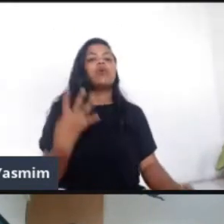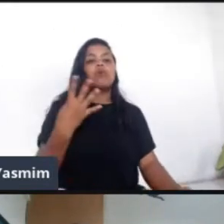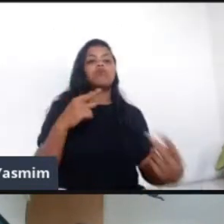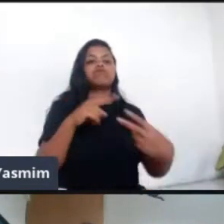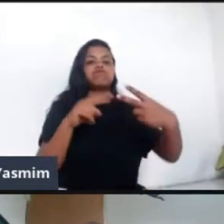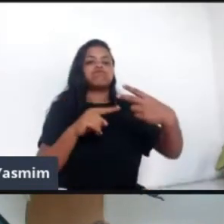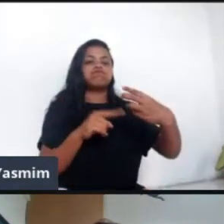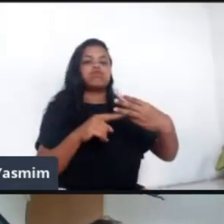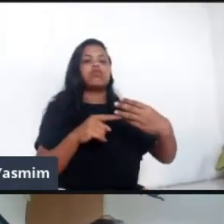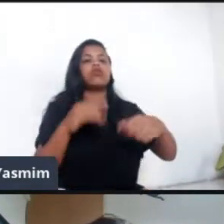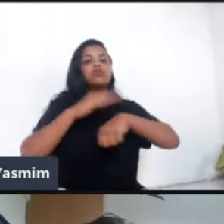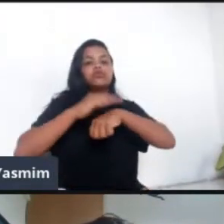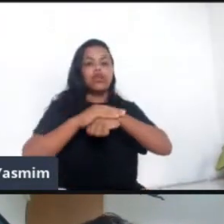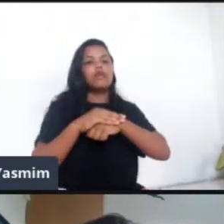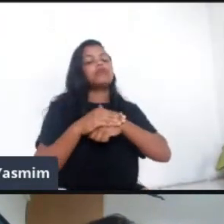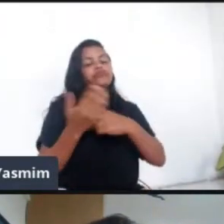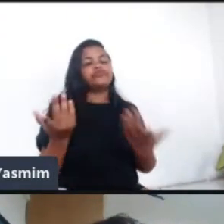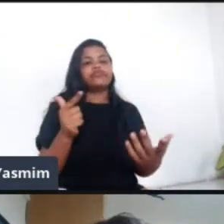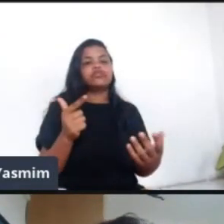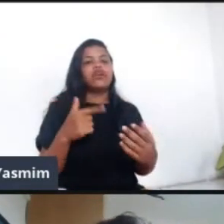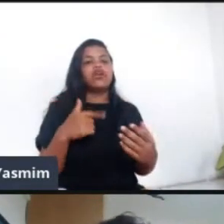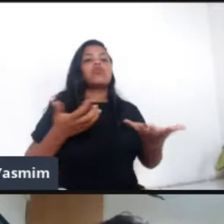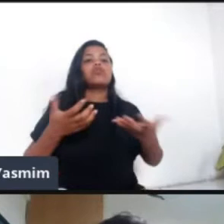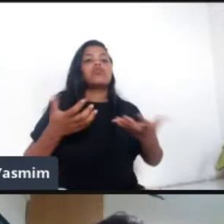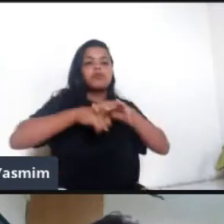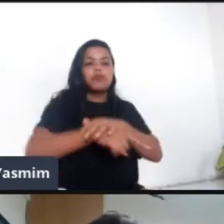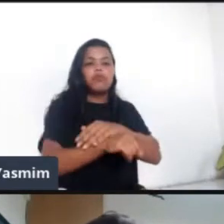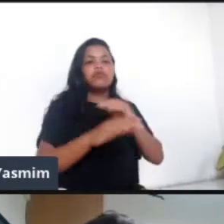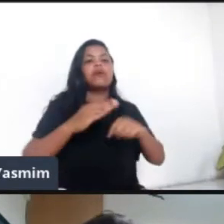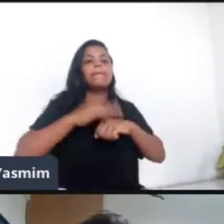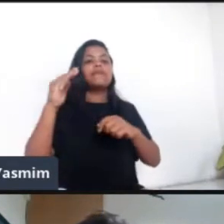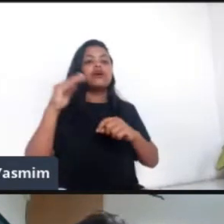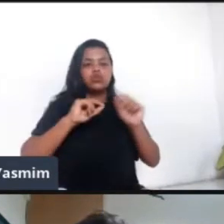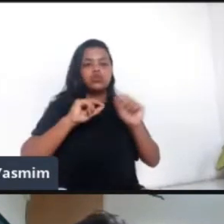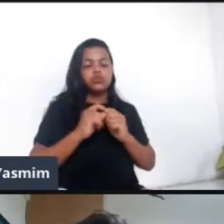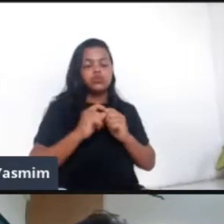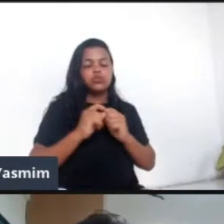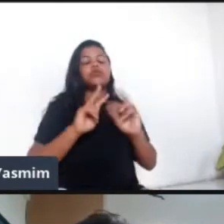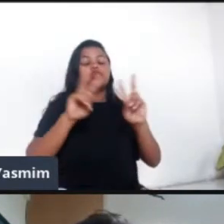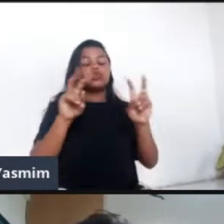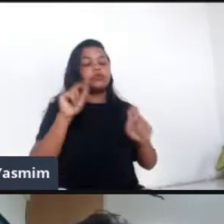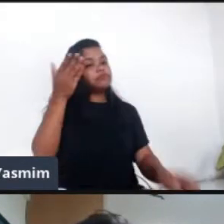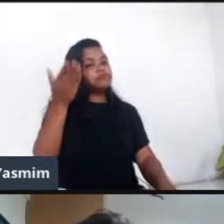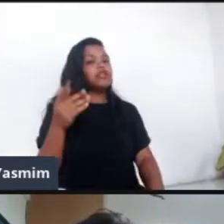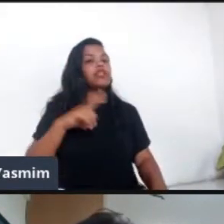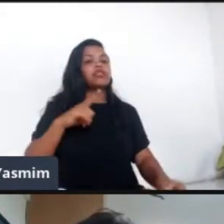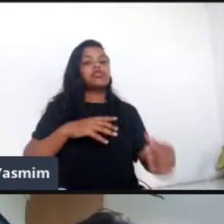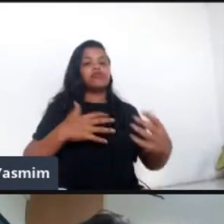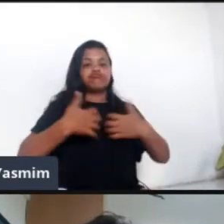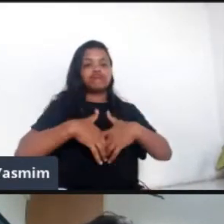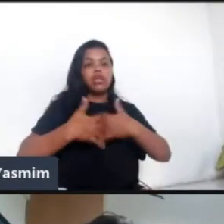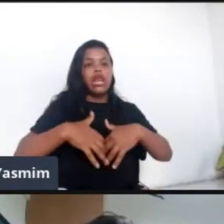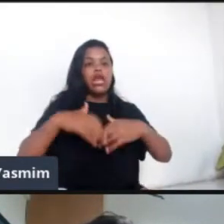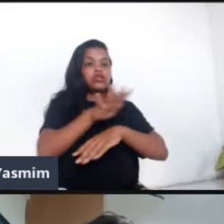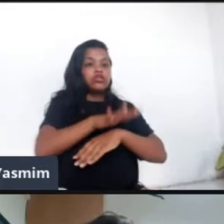de me aprofundar um pouco mais sobre eles. Então, esse é o mecanismo geral. Os fármacos candidatos ao tratamento